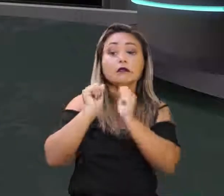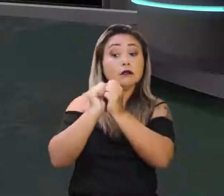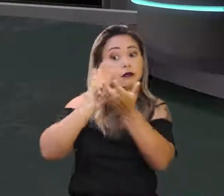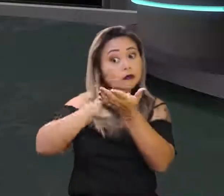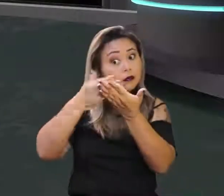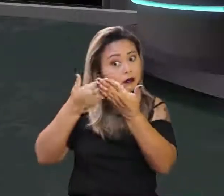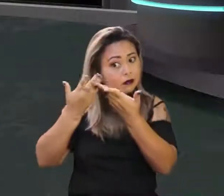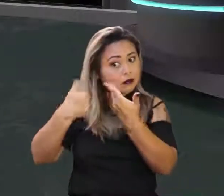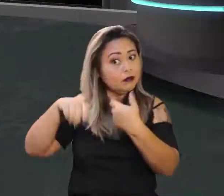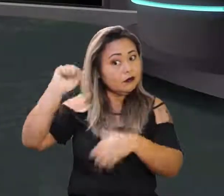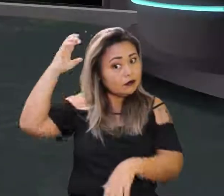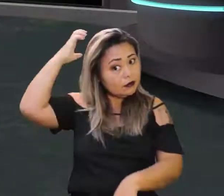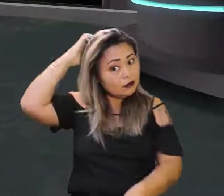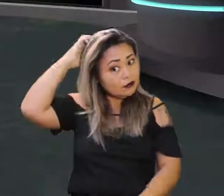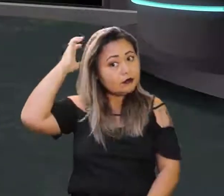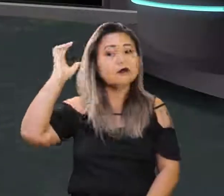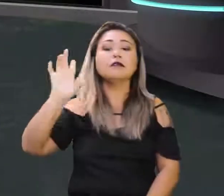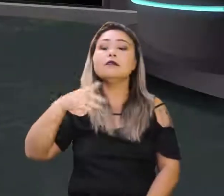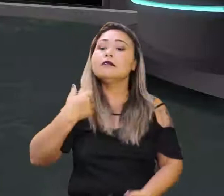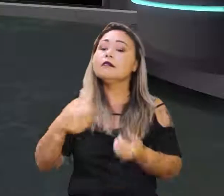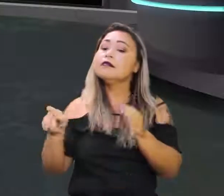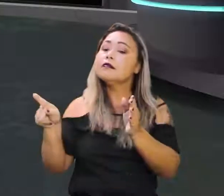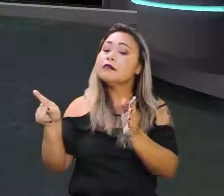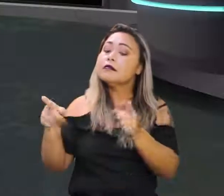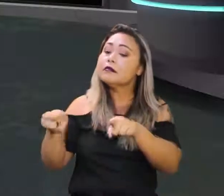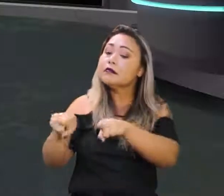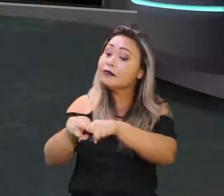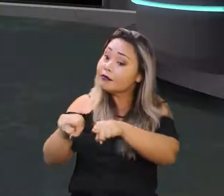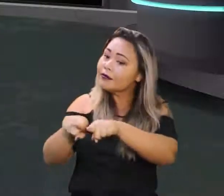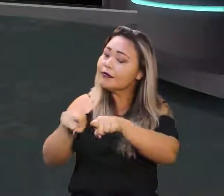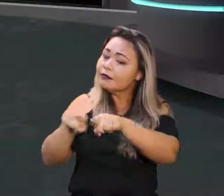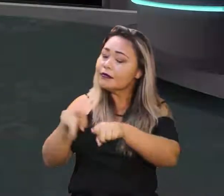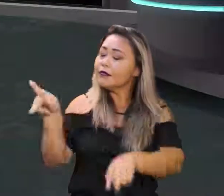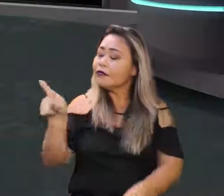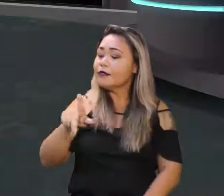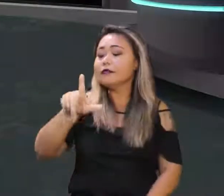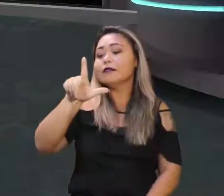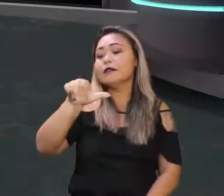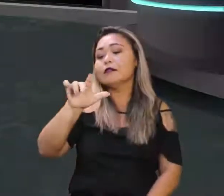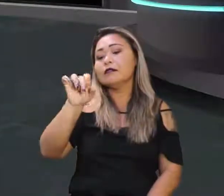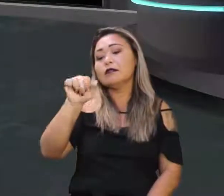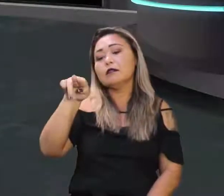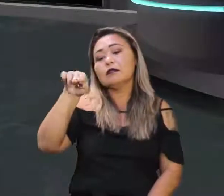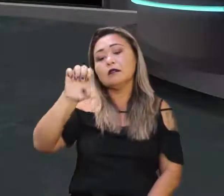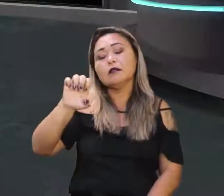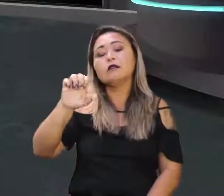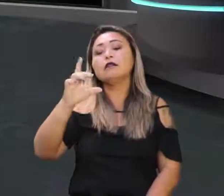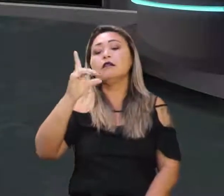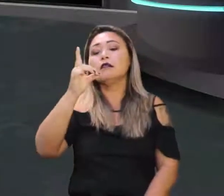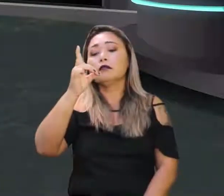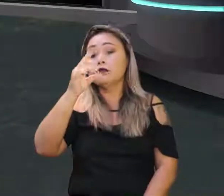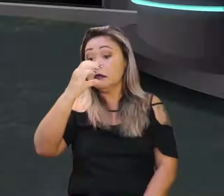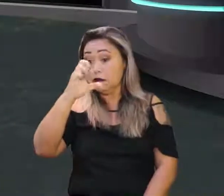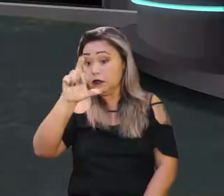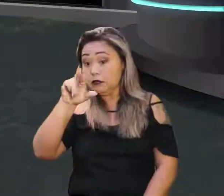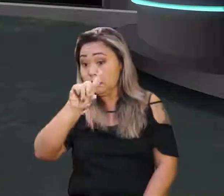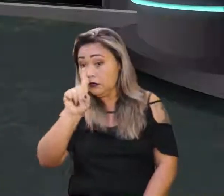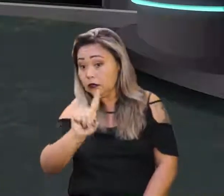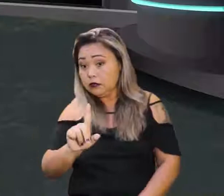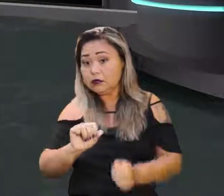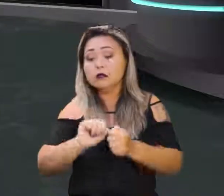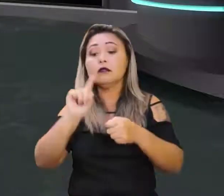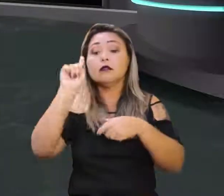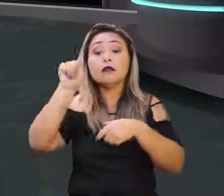a intérprete Aldelina Rabelo e também com a professora Lidiana da Cruz. E juntos vamos apresentar aqui para vocês a